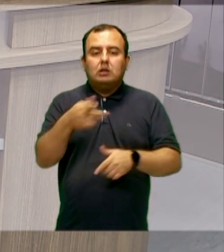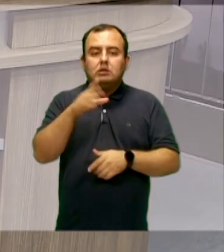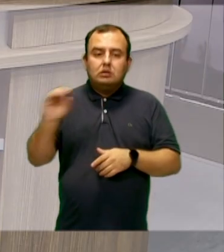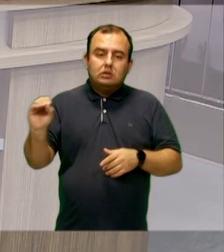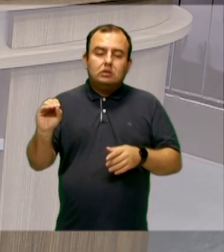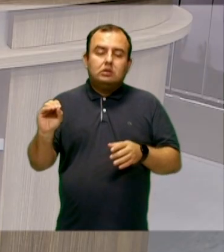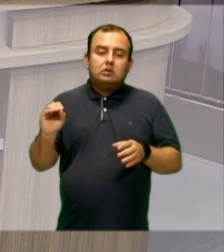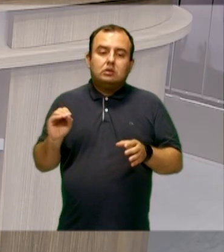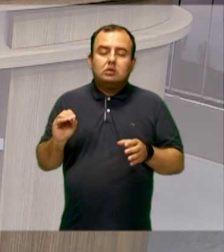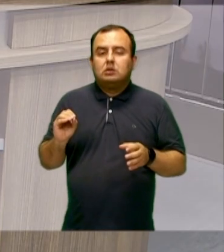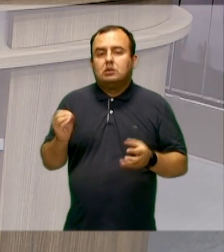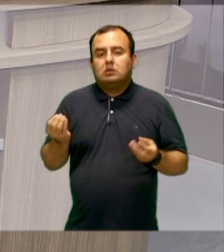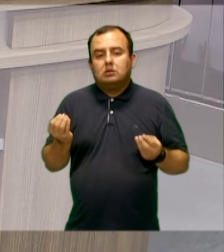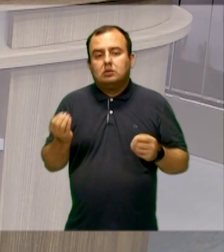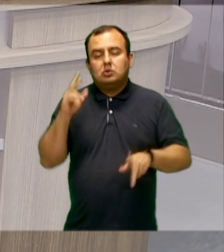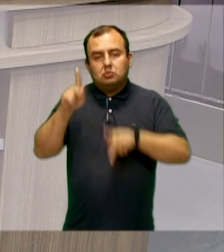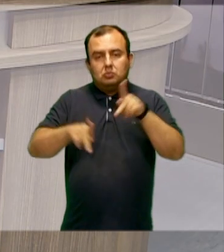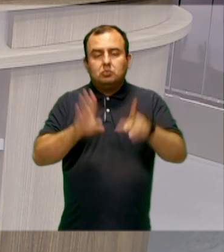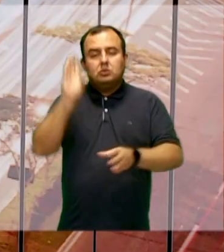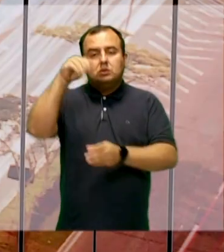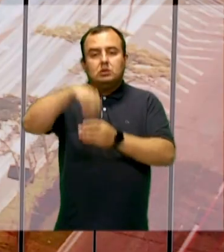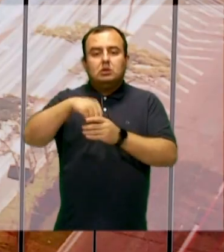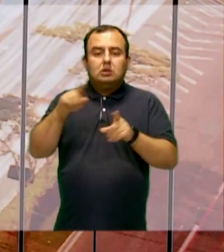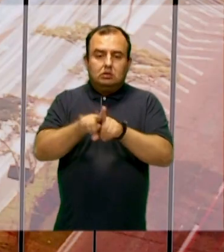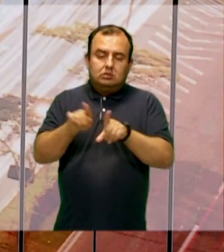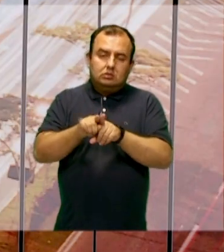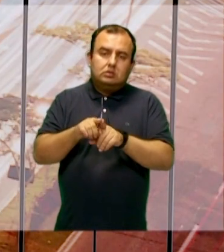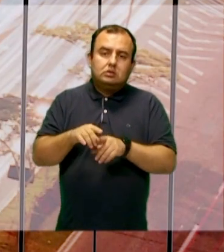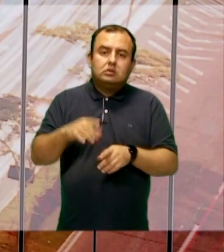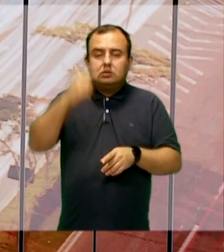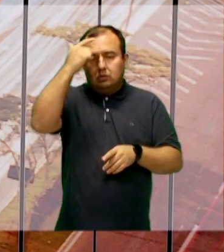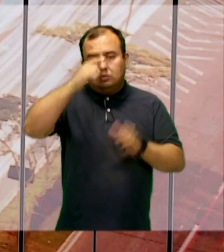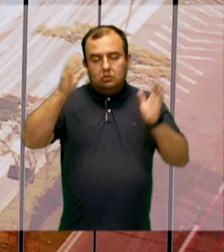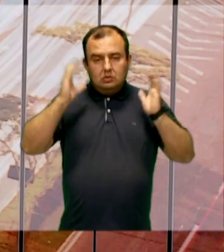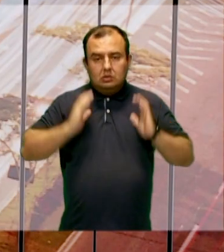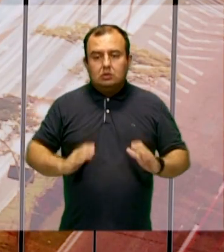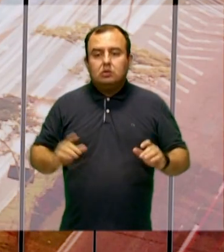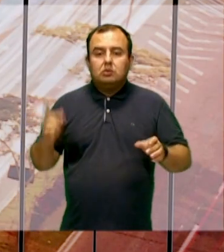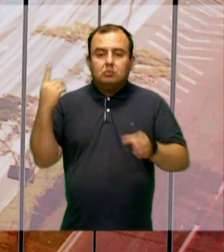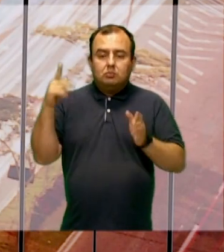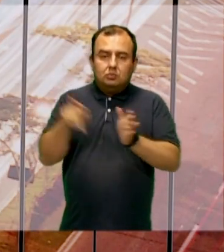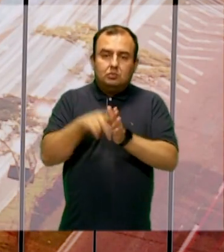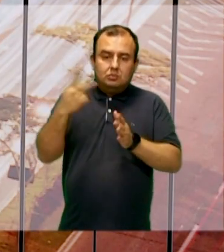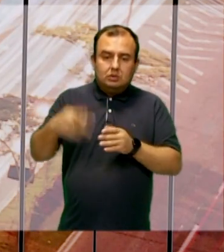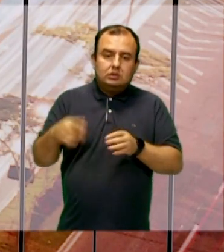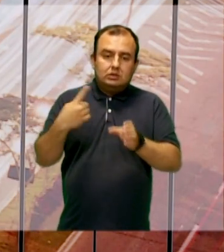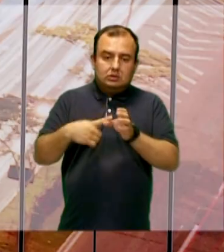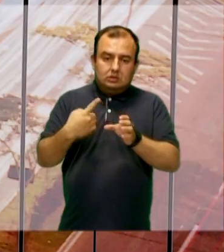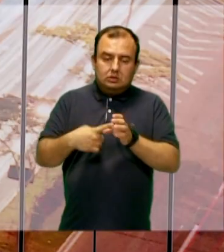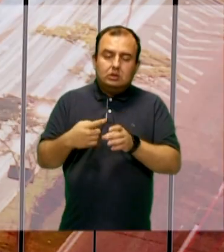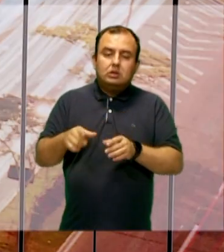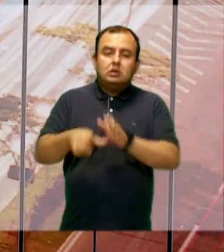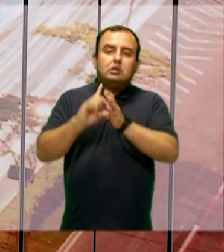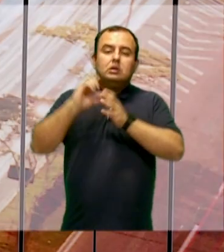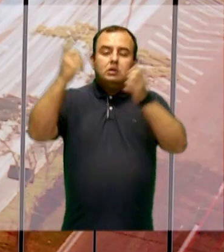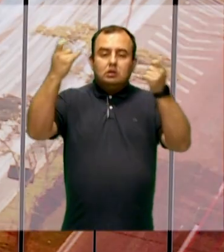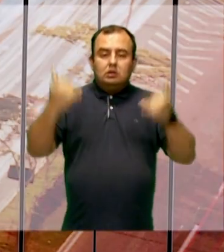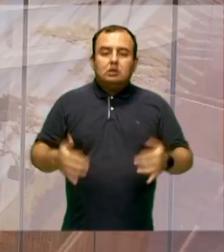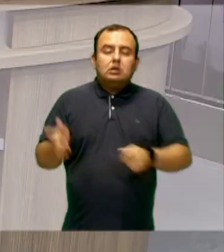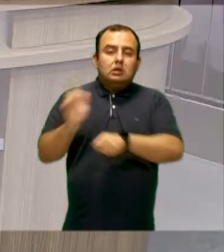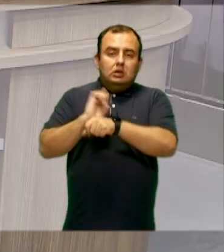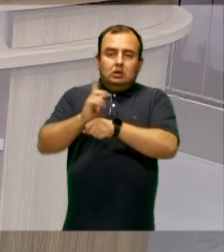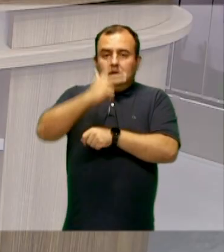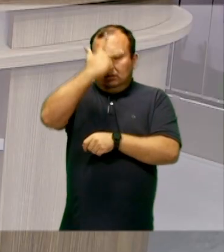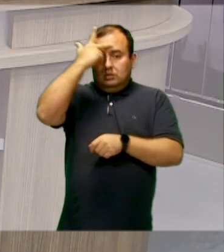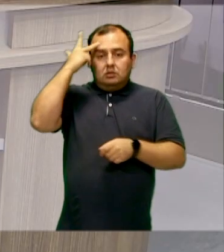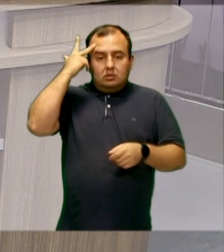esse ponto de colocar assim público interno, que também são cidadãos da cidade. Mas antes da gente entrar especificamente nessa parte de gestão de